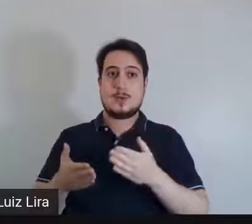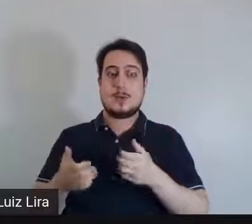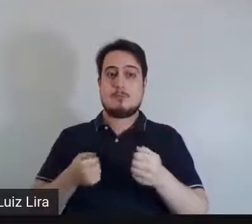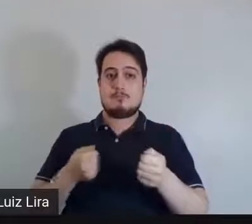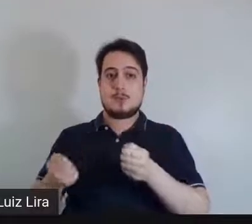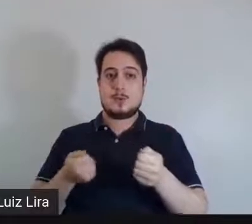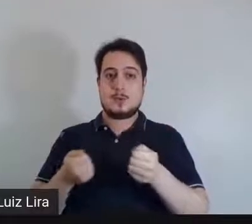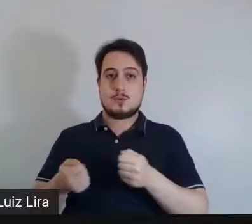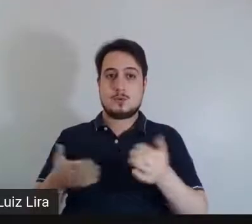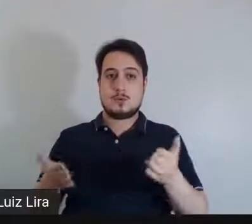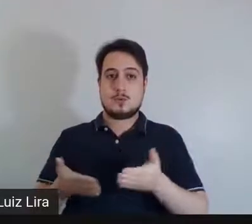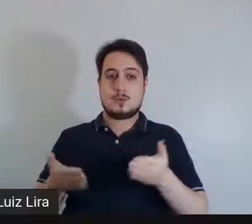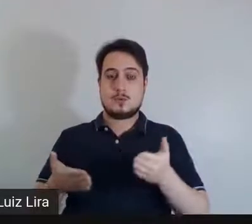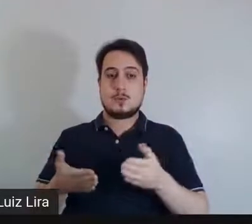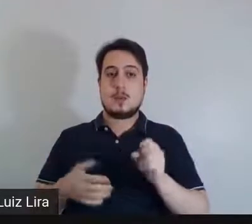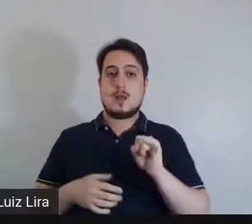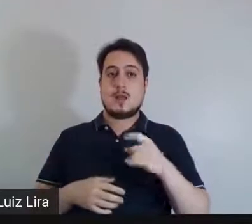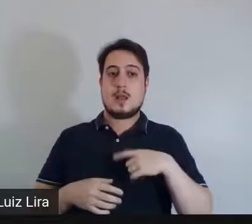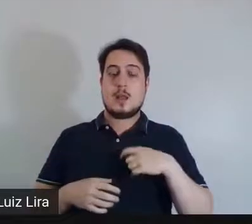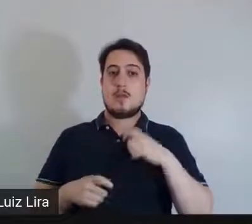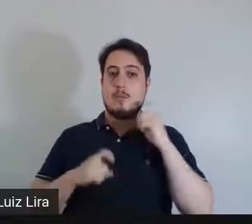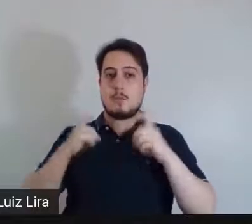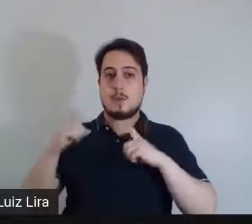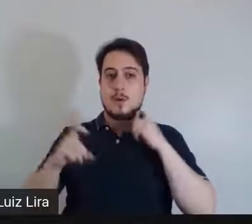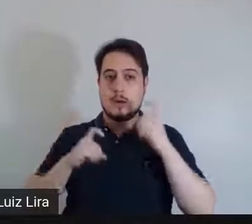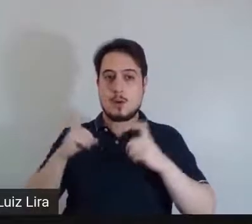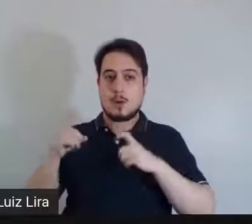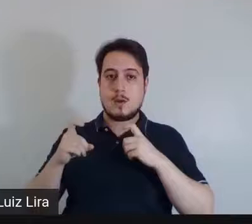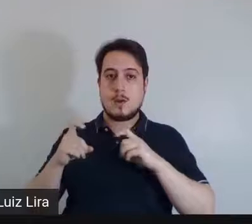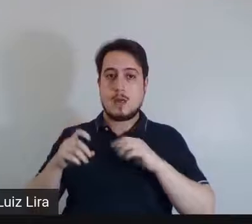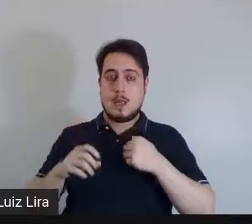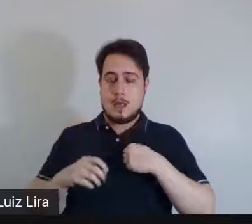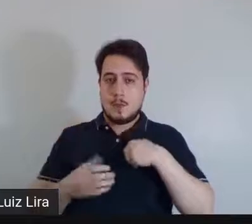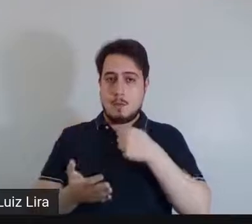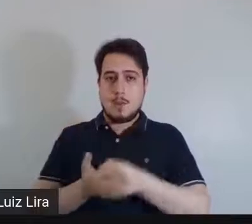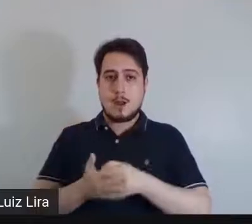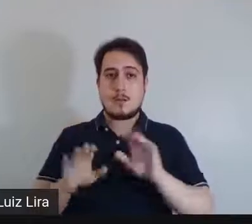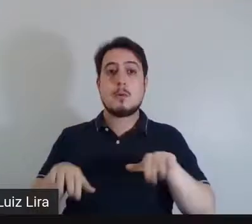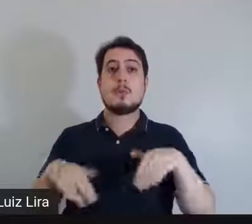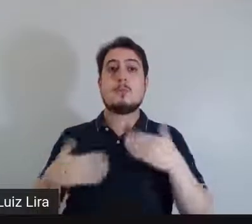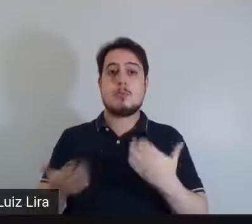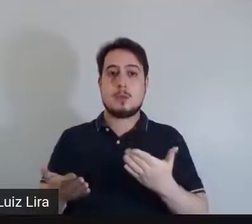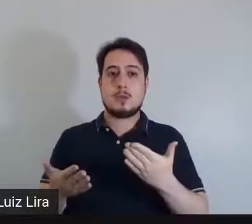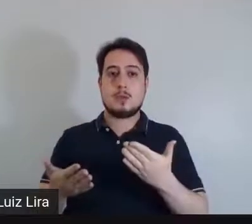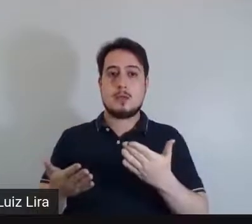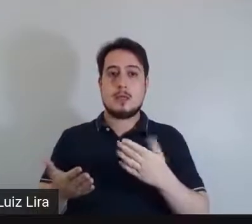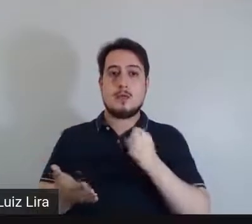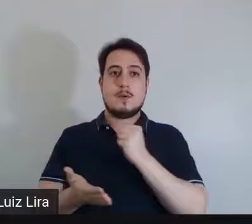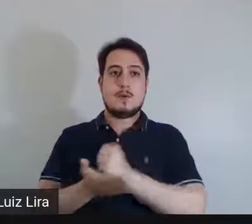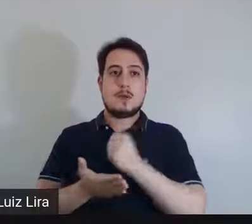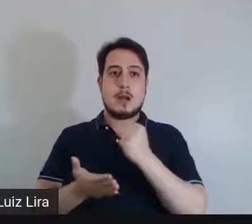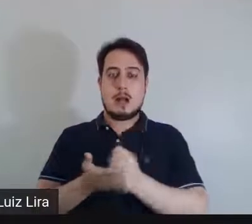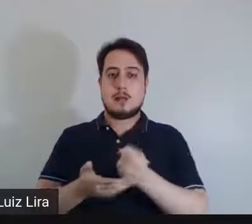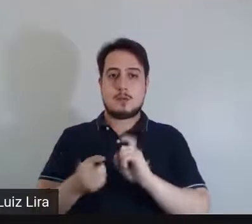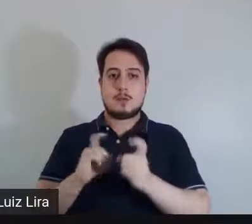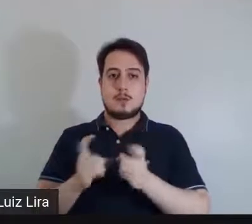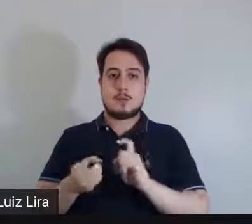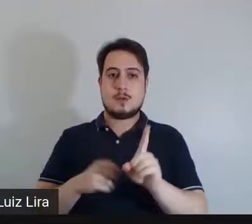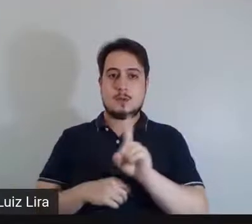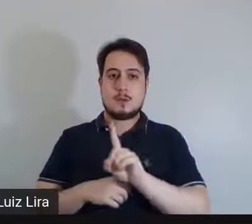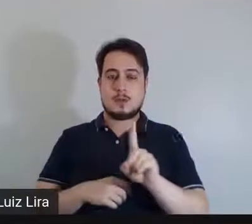Eles se preocuparam muito com quanto eu pago. Não estou falando do contrato administrativo com